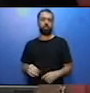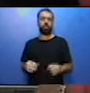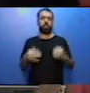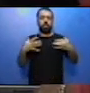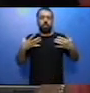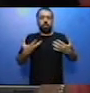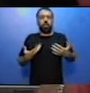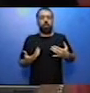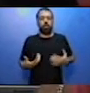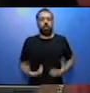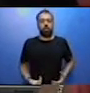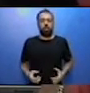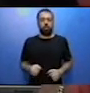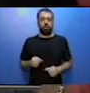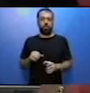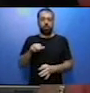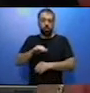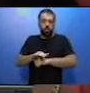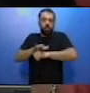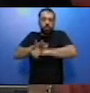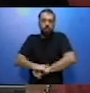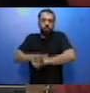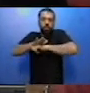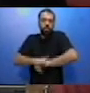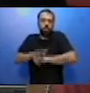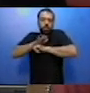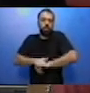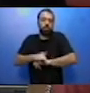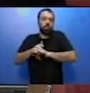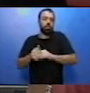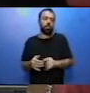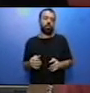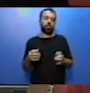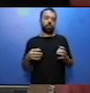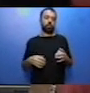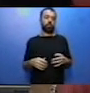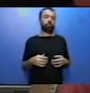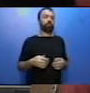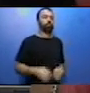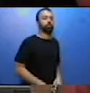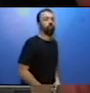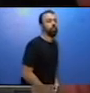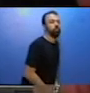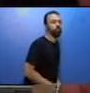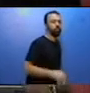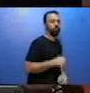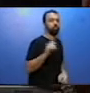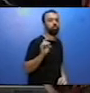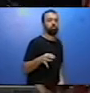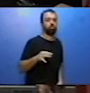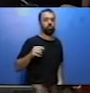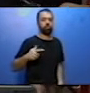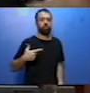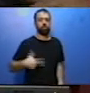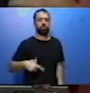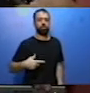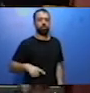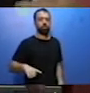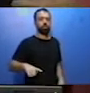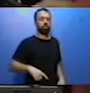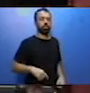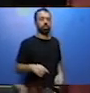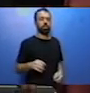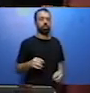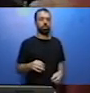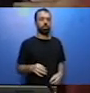gerando uma tensão excessiva que leva desconfortos posturais e as dores por isso que a gente tem que